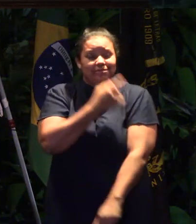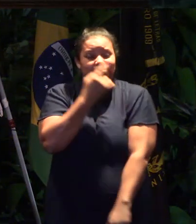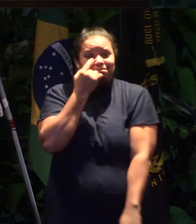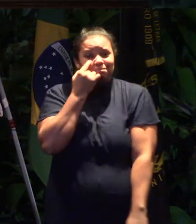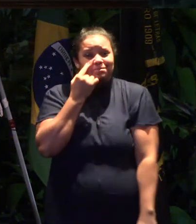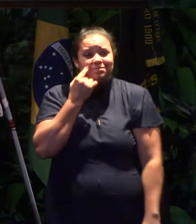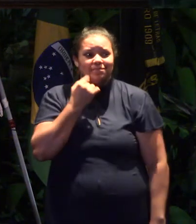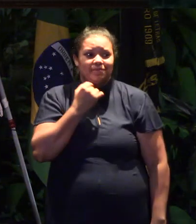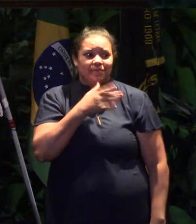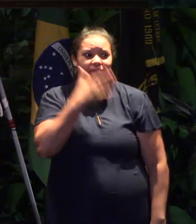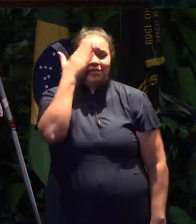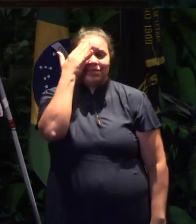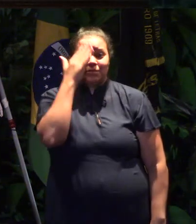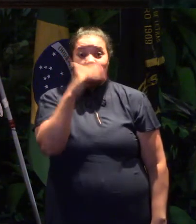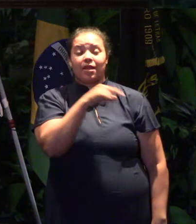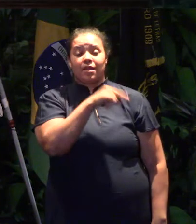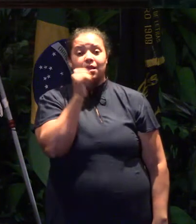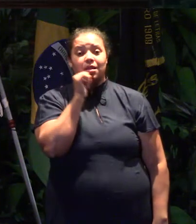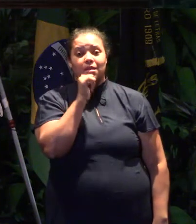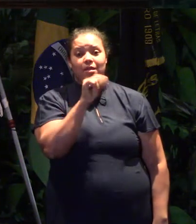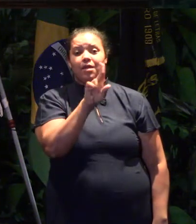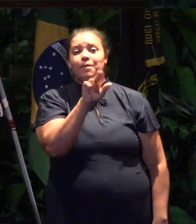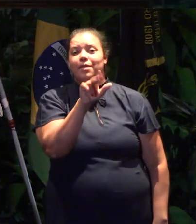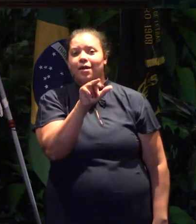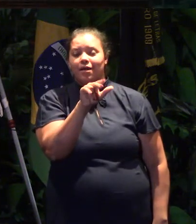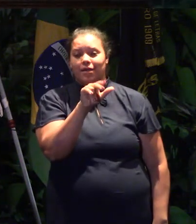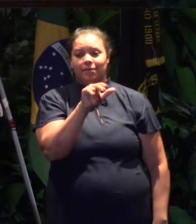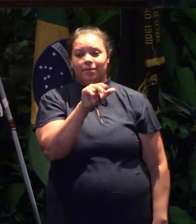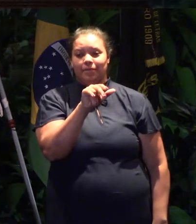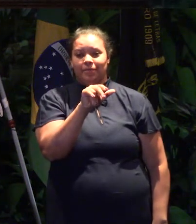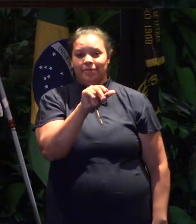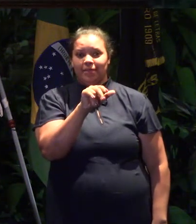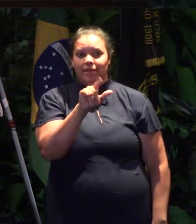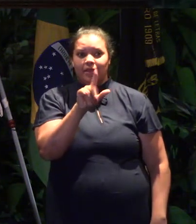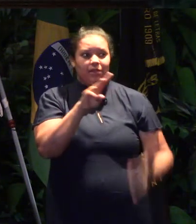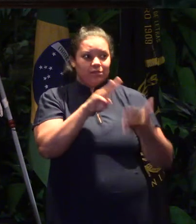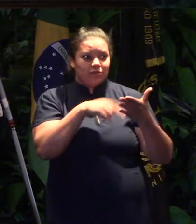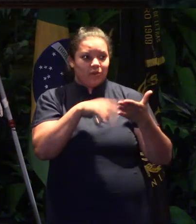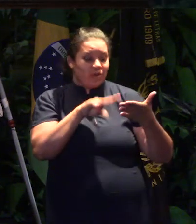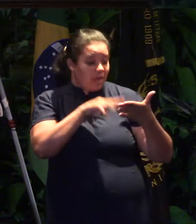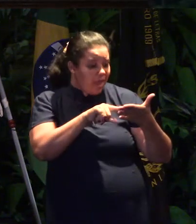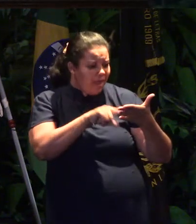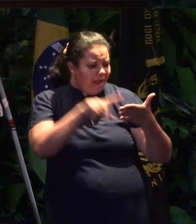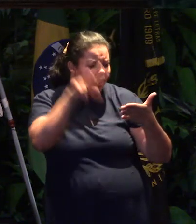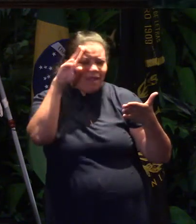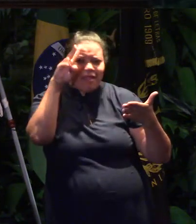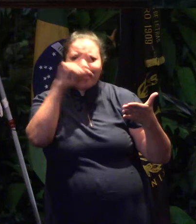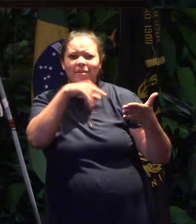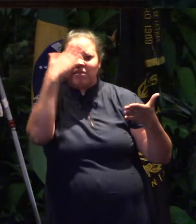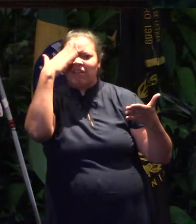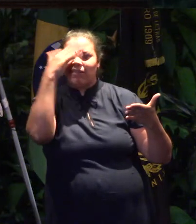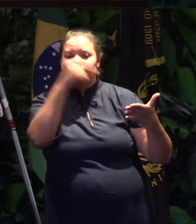Acho que aqui o pessoal não deve saber, mas eu sou irmã dele, então, muitas das histórias eu me vi nelas. Eu vi essa história, eu sei como é que é